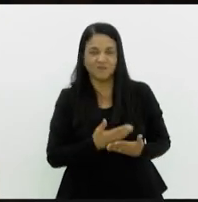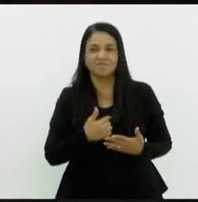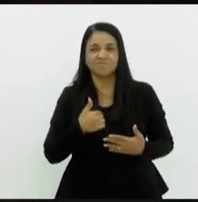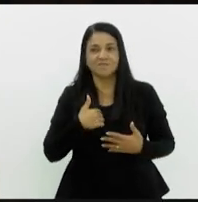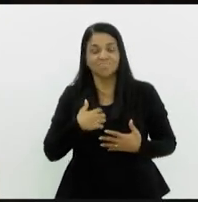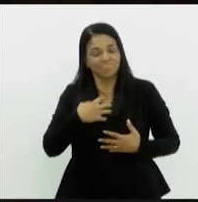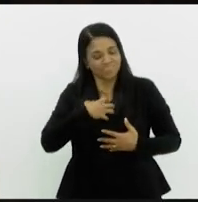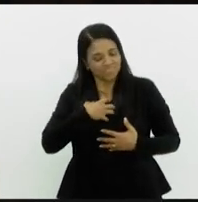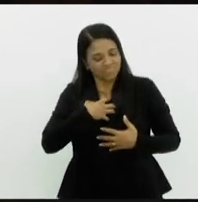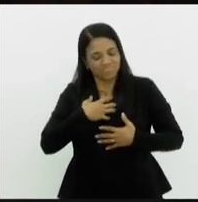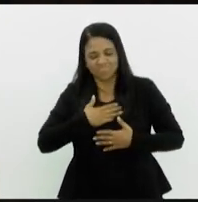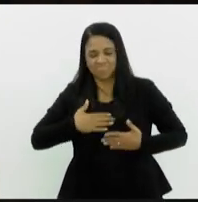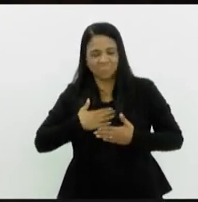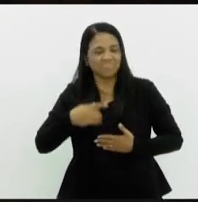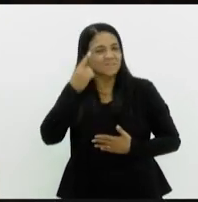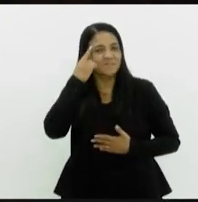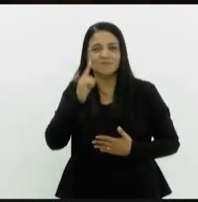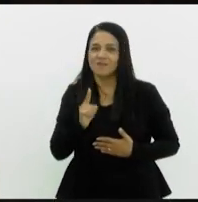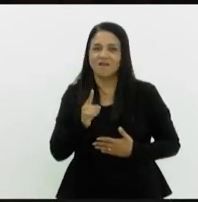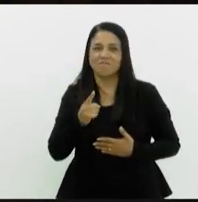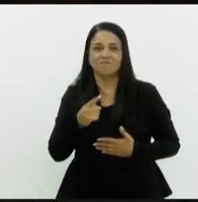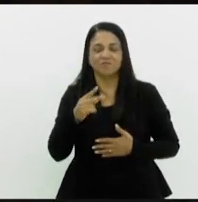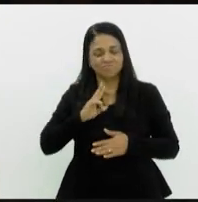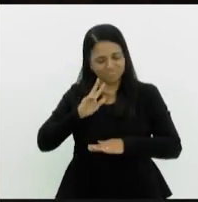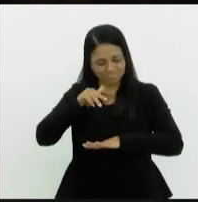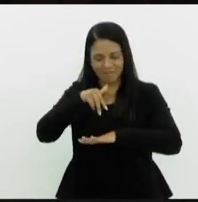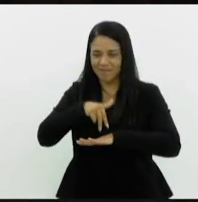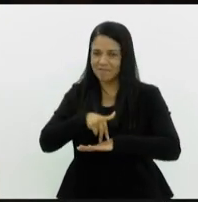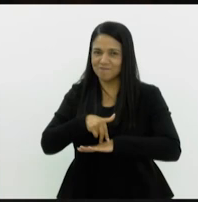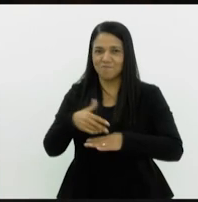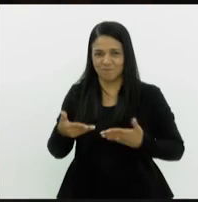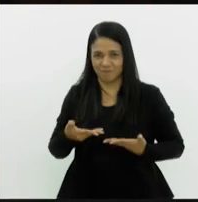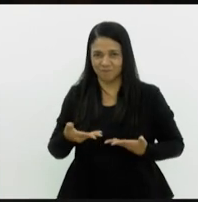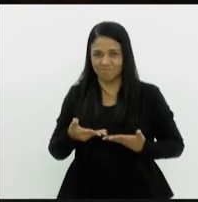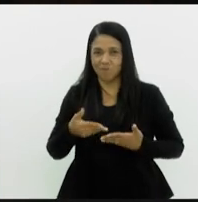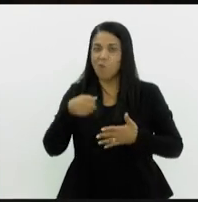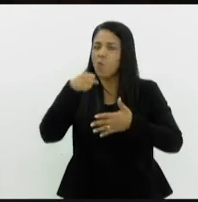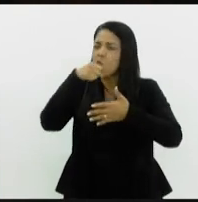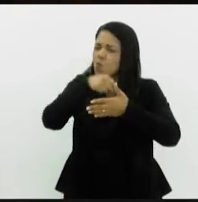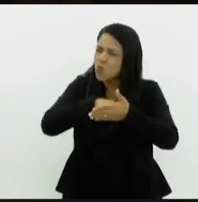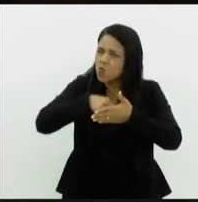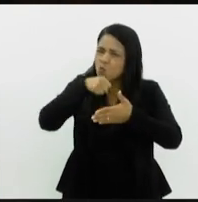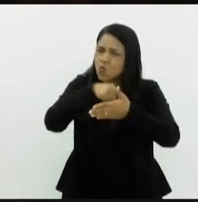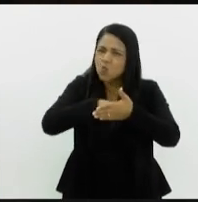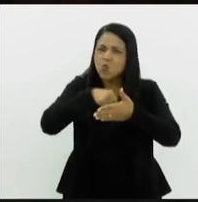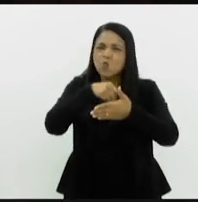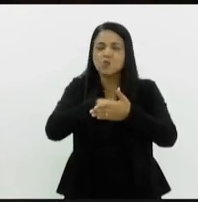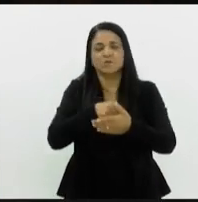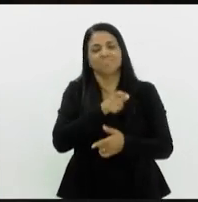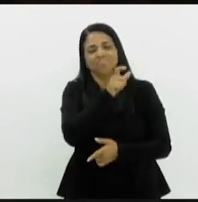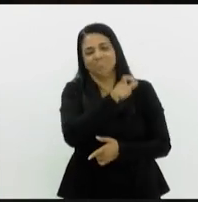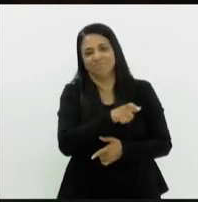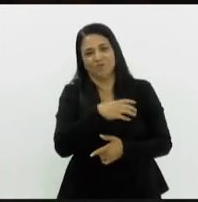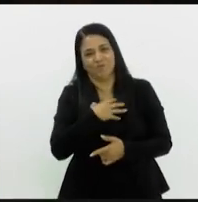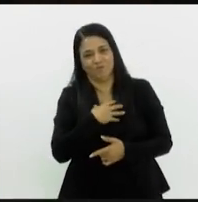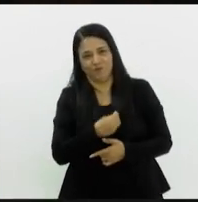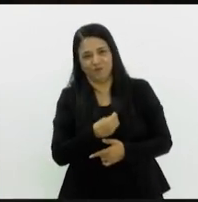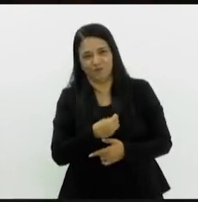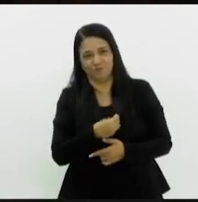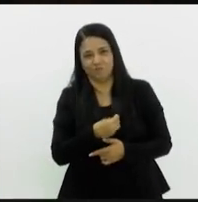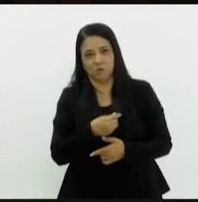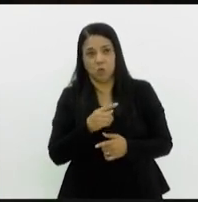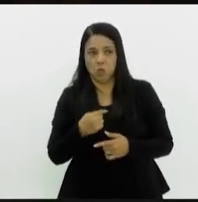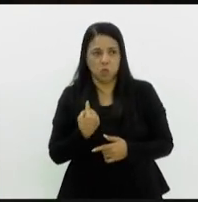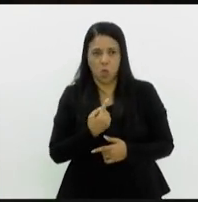satisfação de estar aqui. Foi uma luta que ele, nós não somos